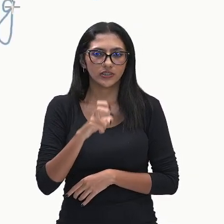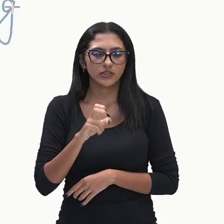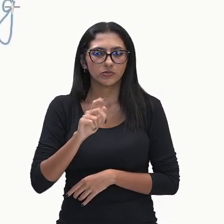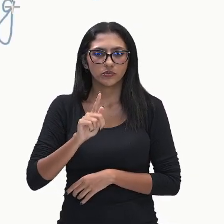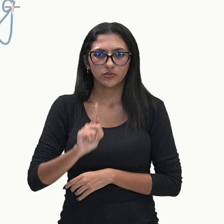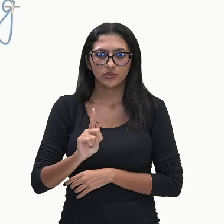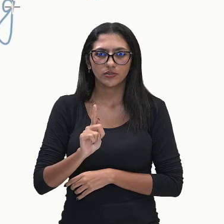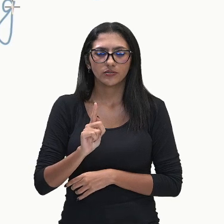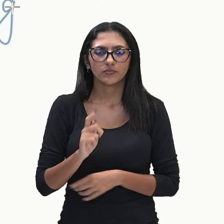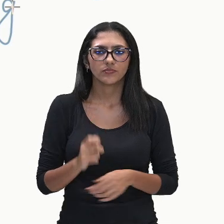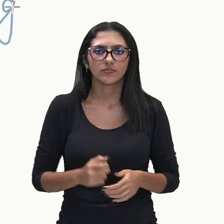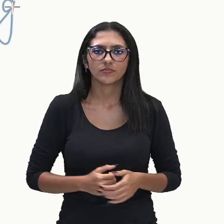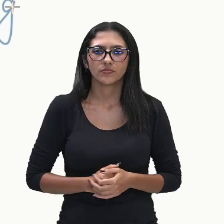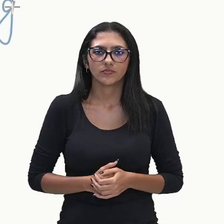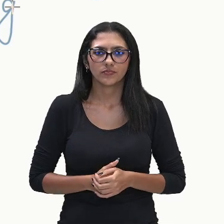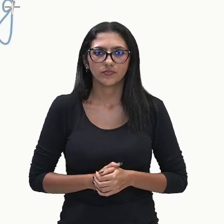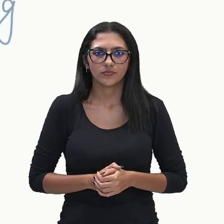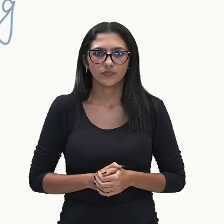39,25G.